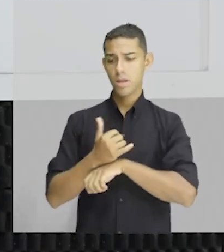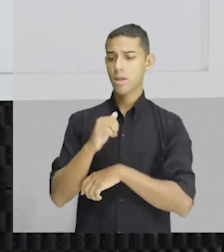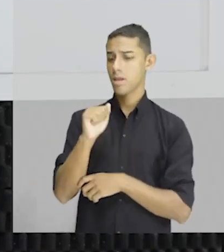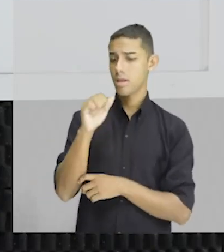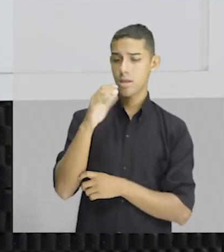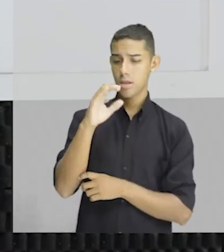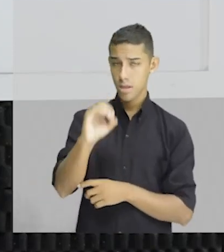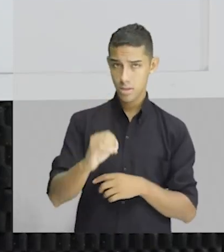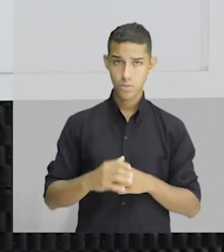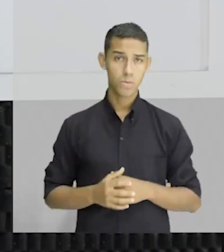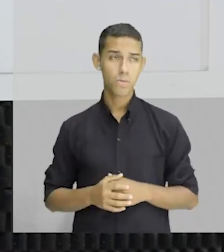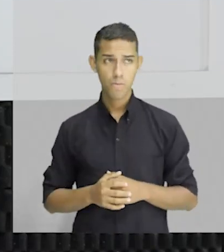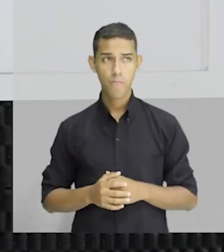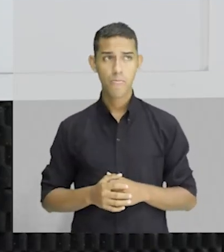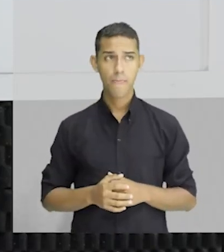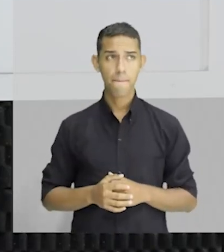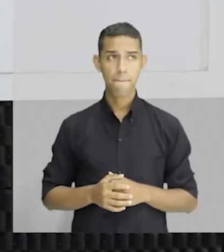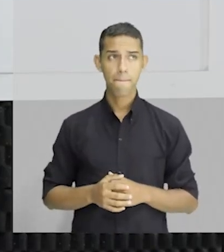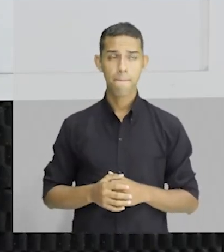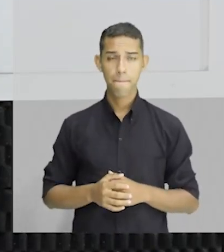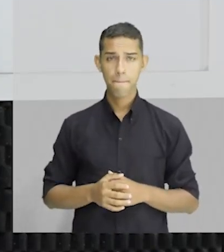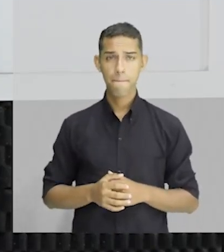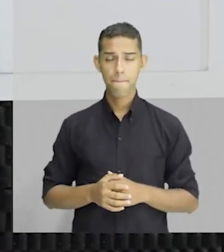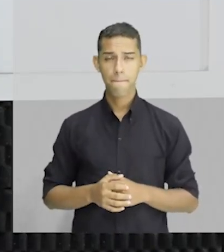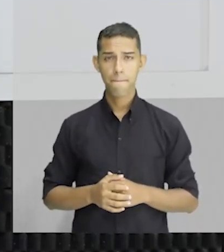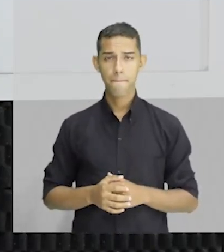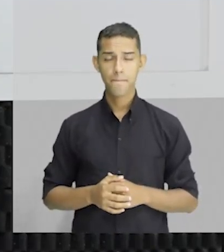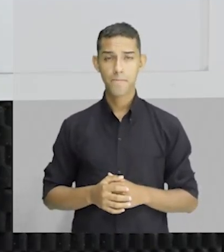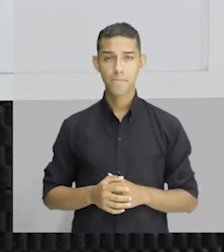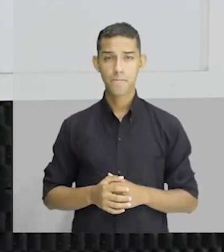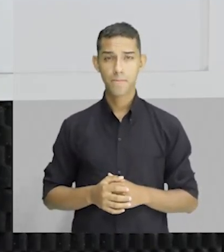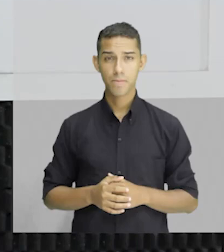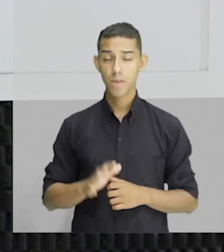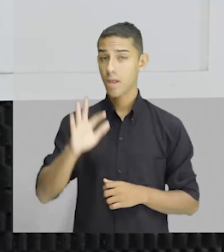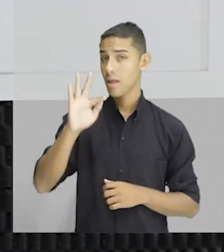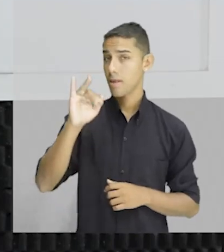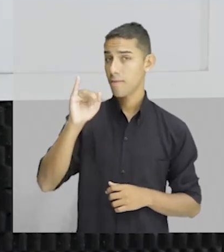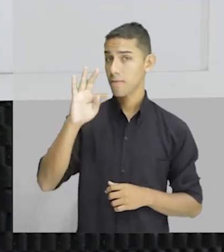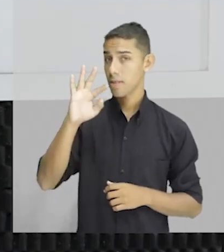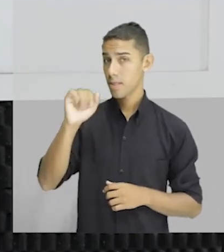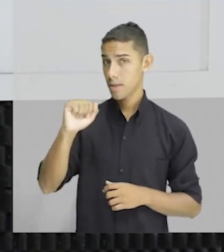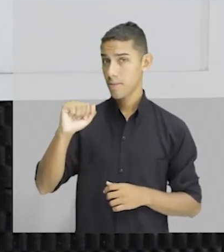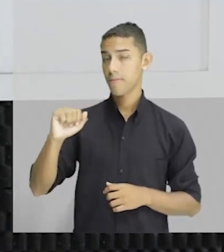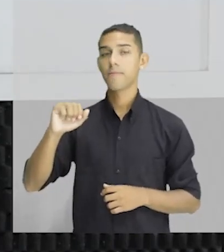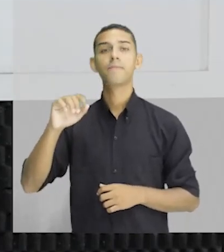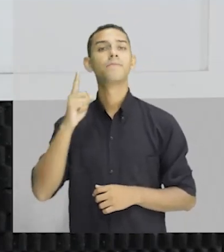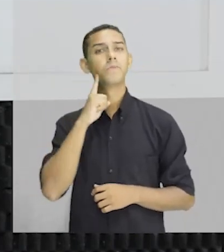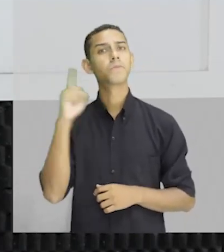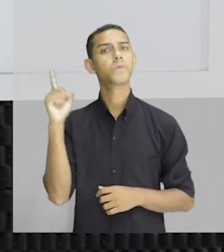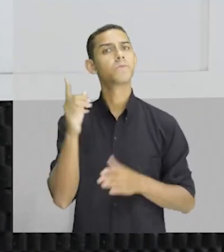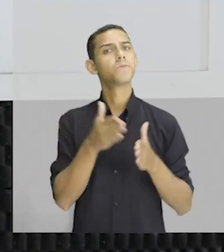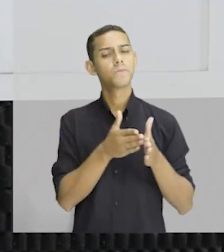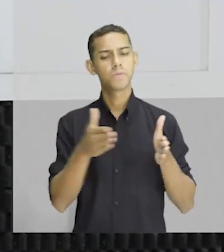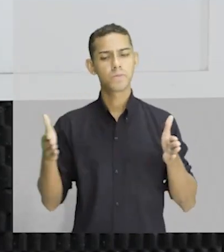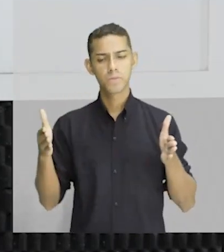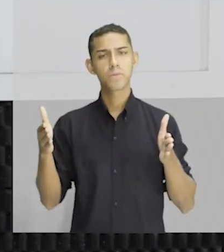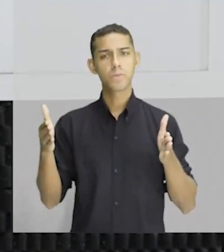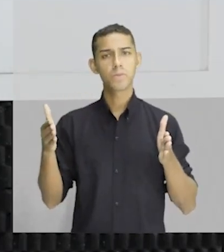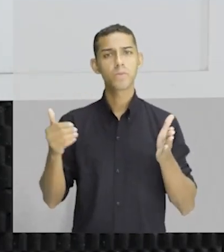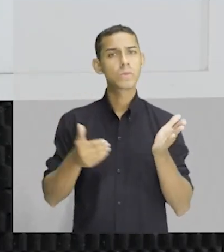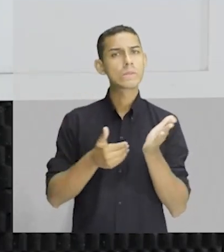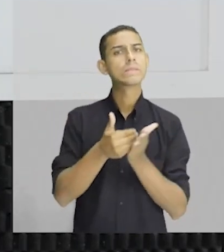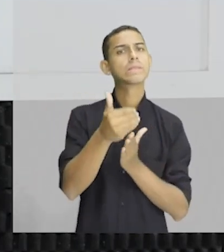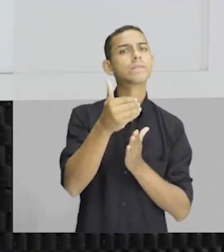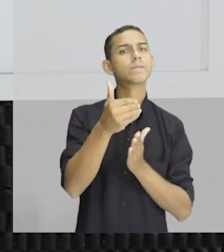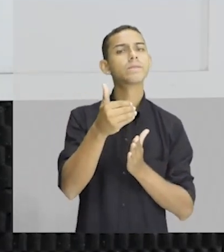aço. Essa é a fita métrica. Então, inicialmente, elas estão a 25 graus Celsius.